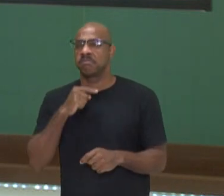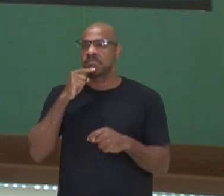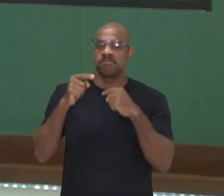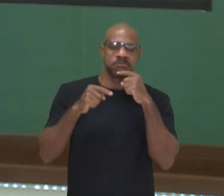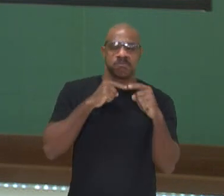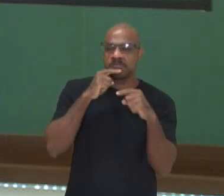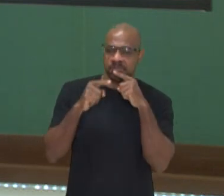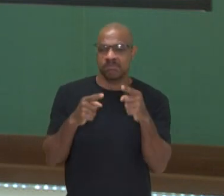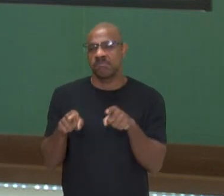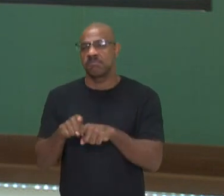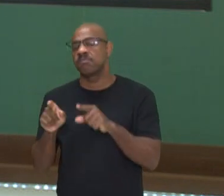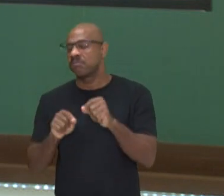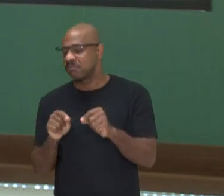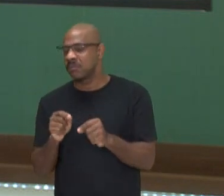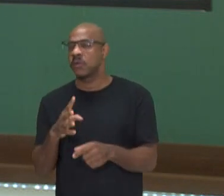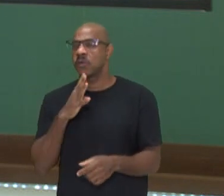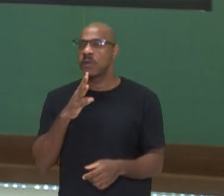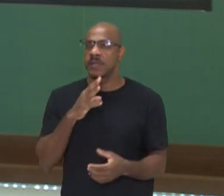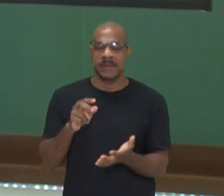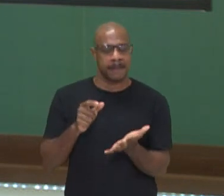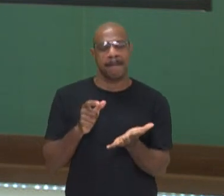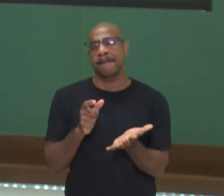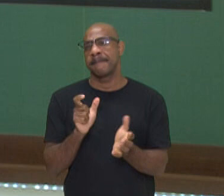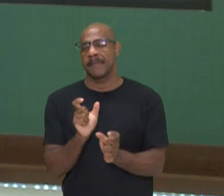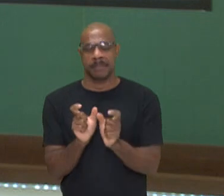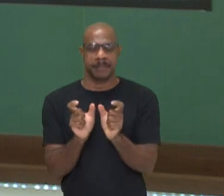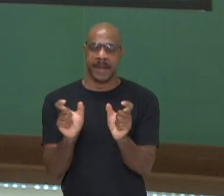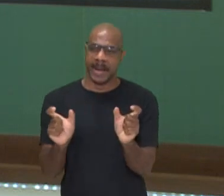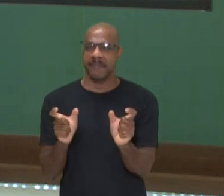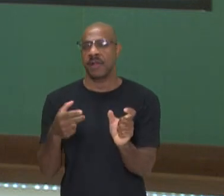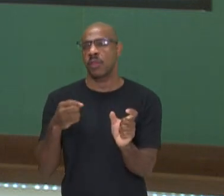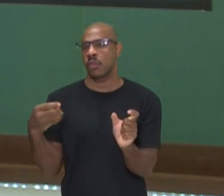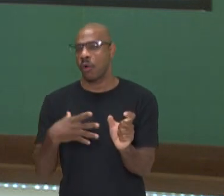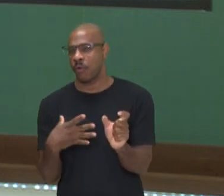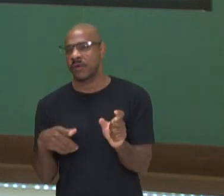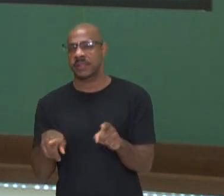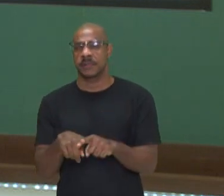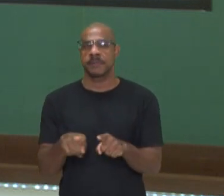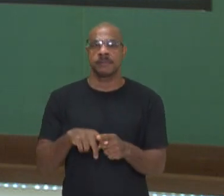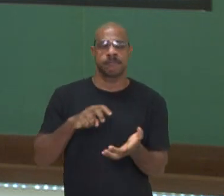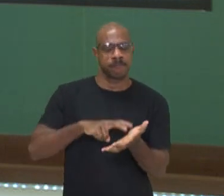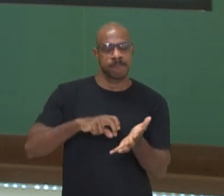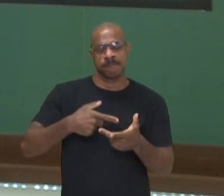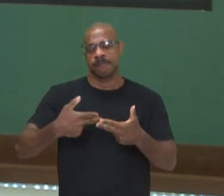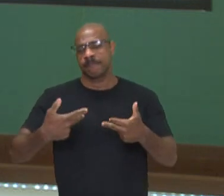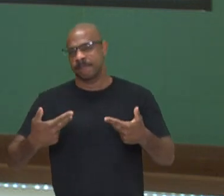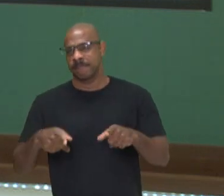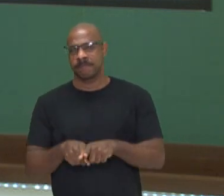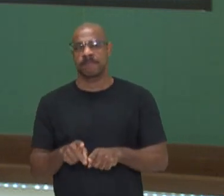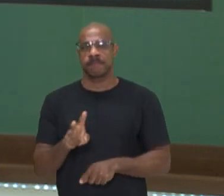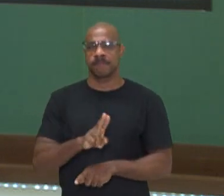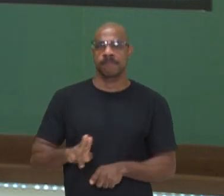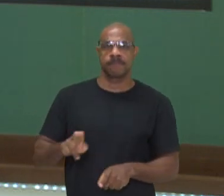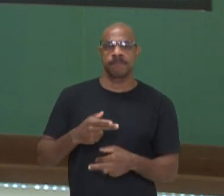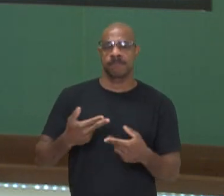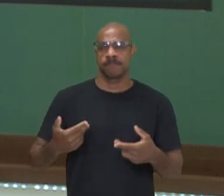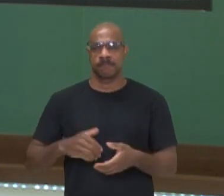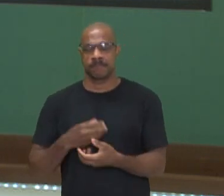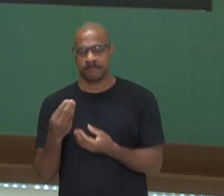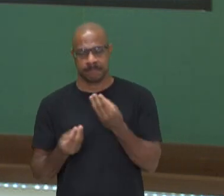conhecer palavras novas, vamos relembrar também essa estrutura gramatical muito utilizada no